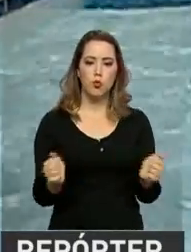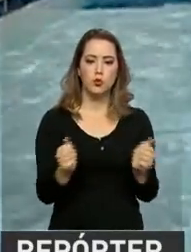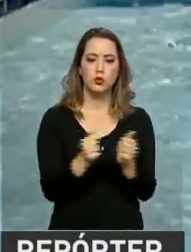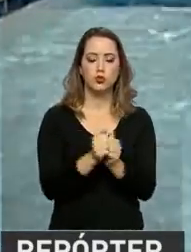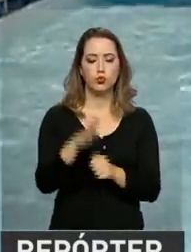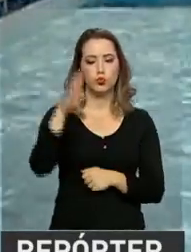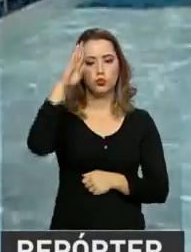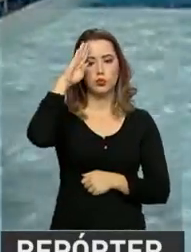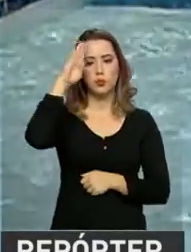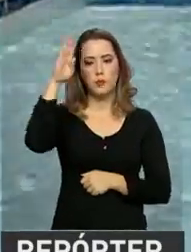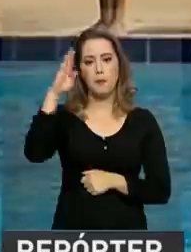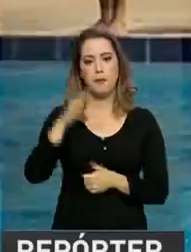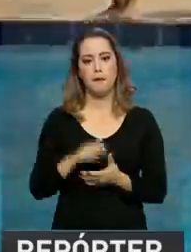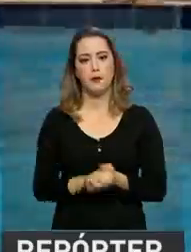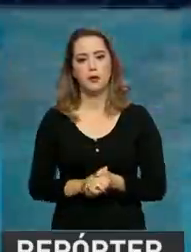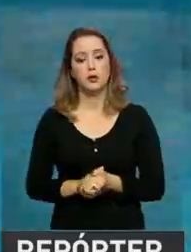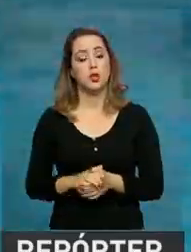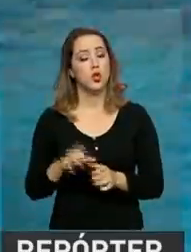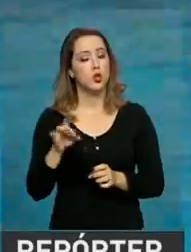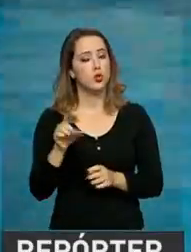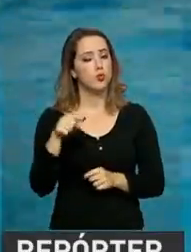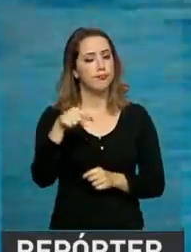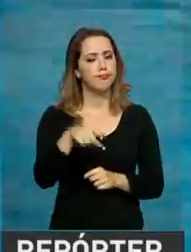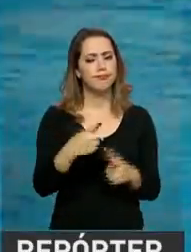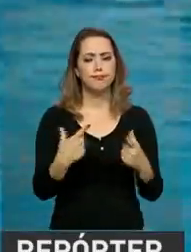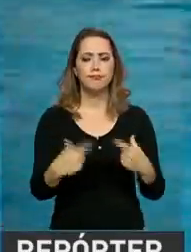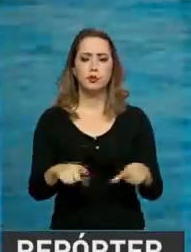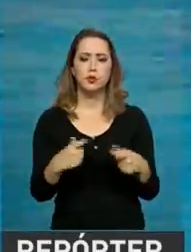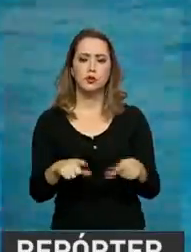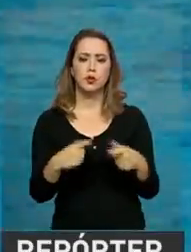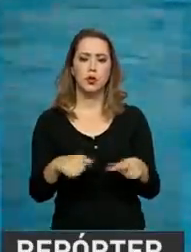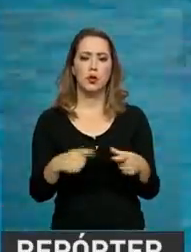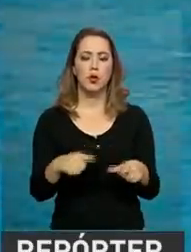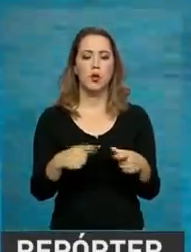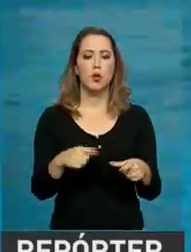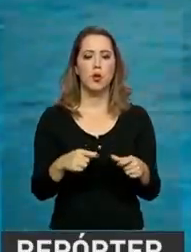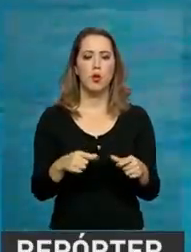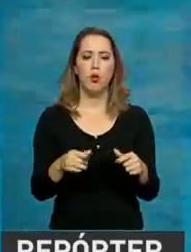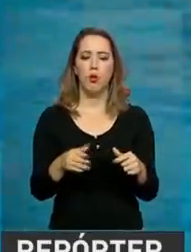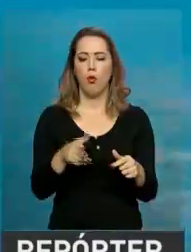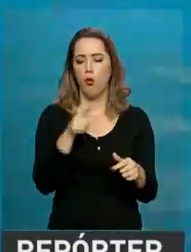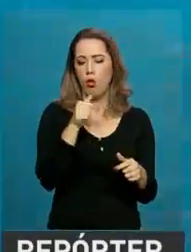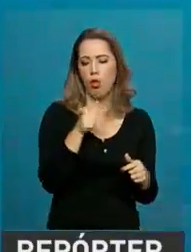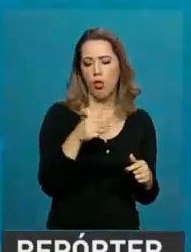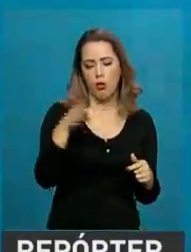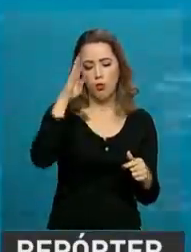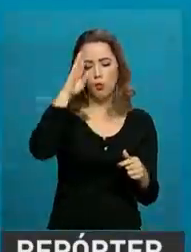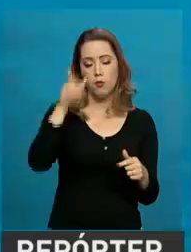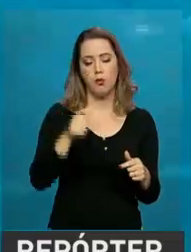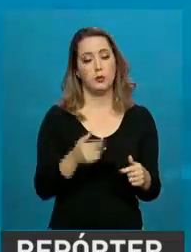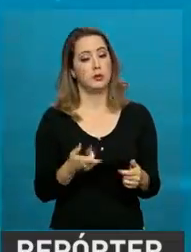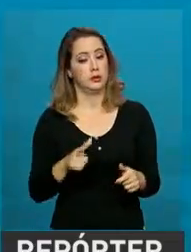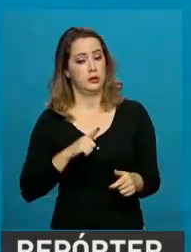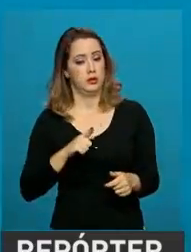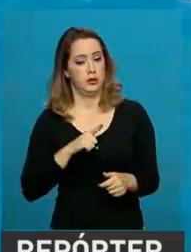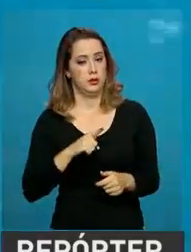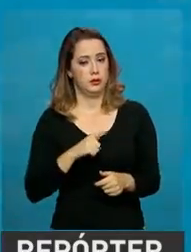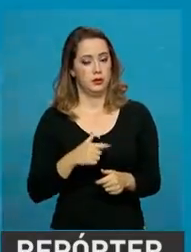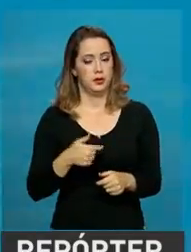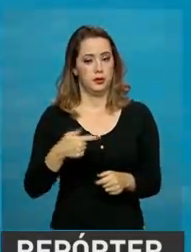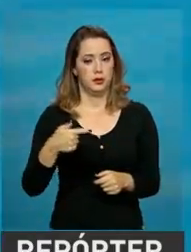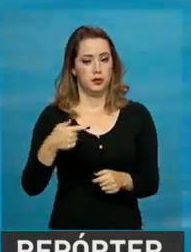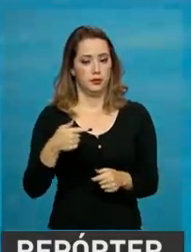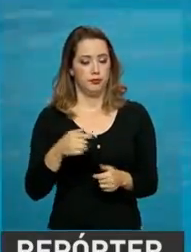da marinha e da Aeronáutica só nesse centro da Marinha São 350 alunos que tem a oportunidade de praticar